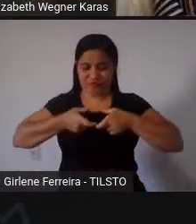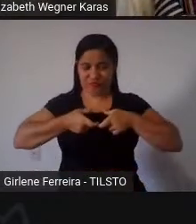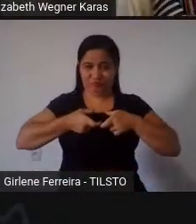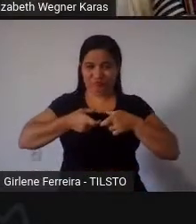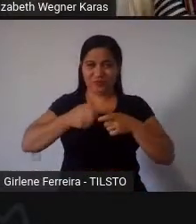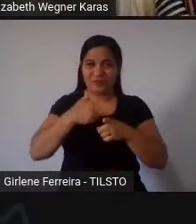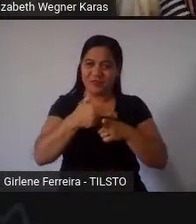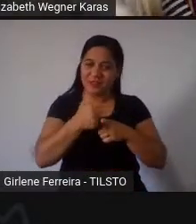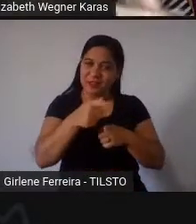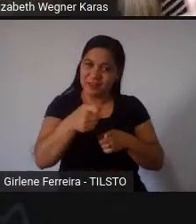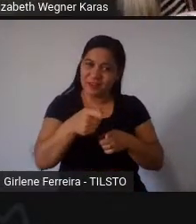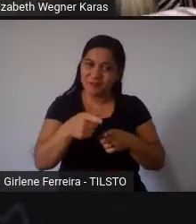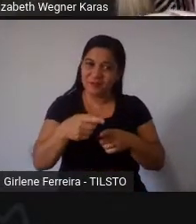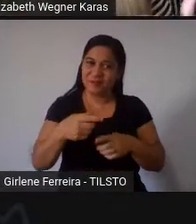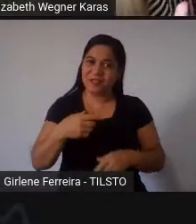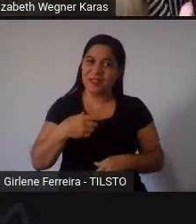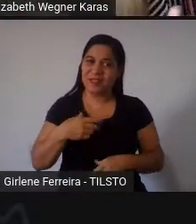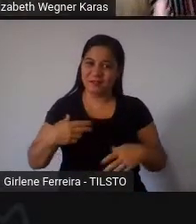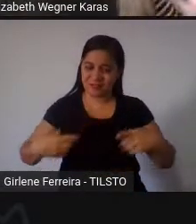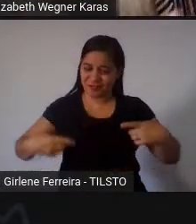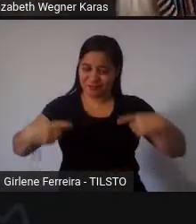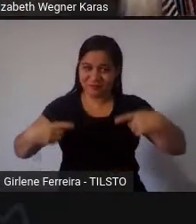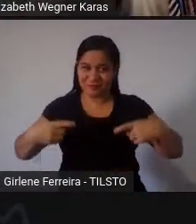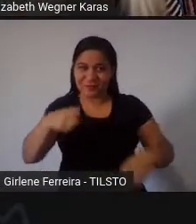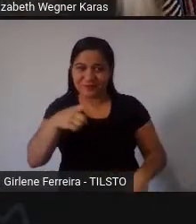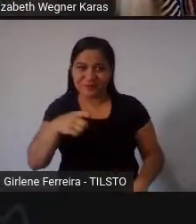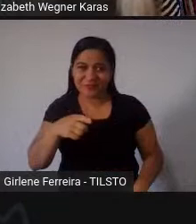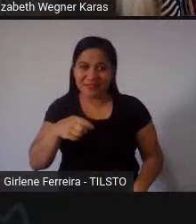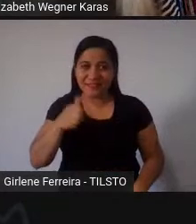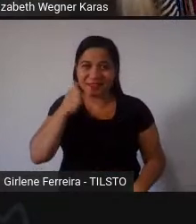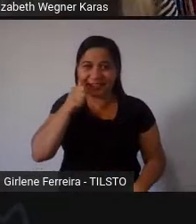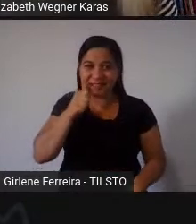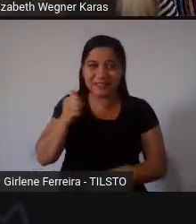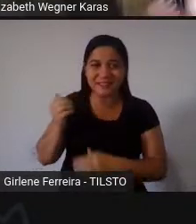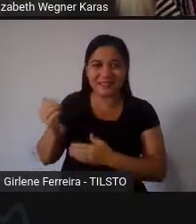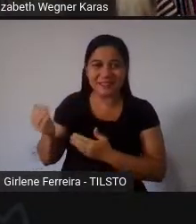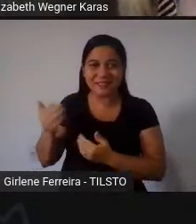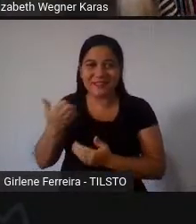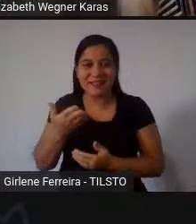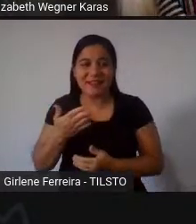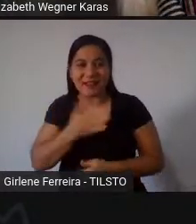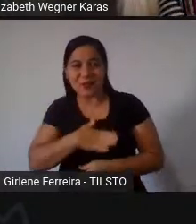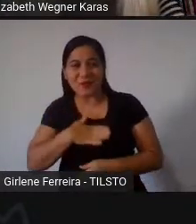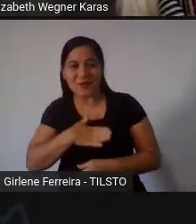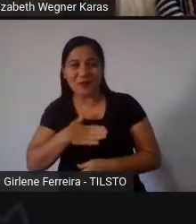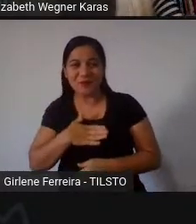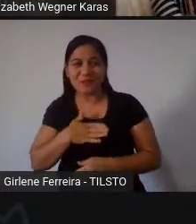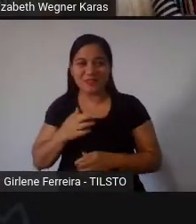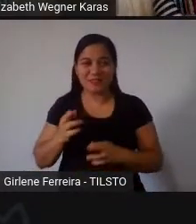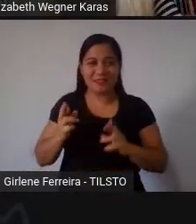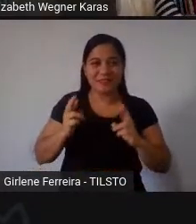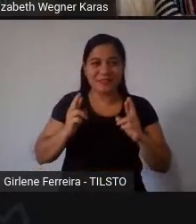competitiva, você parece que é uma garota que gosta de fazer mil e uma coisas, está envolvida com isso, envolvida com aquilo, não é? Uhum.